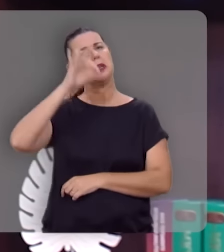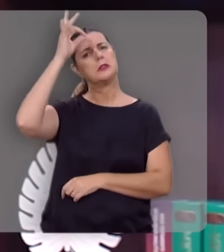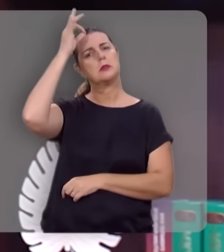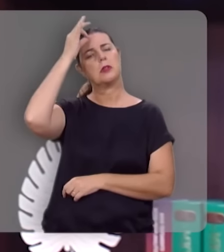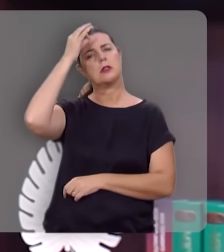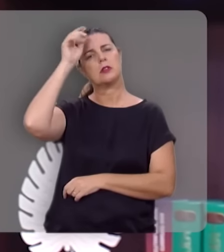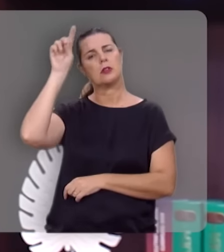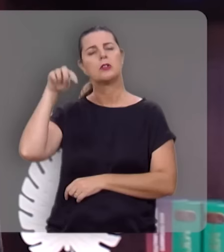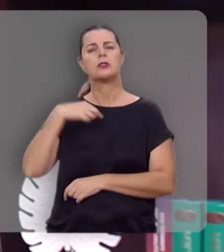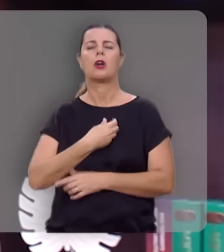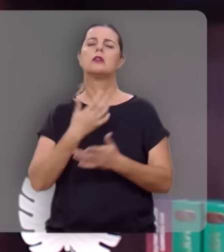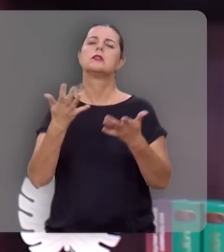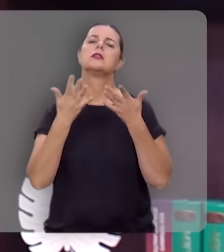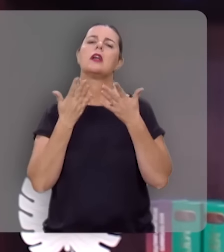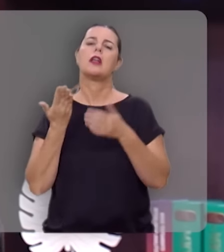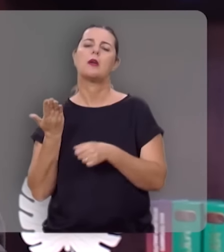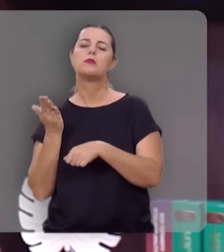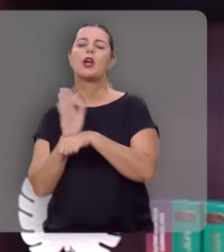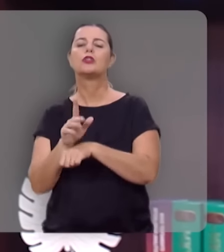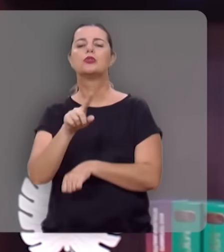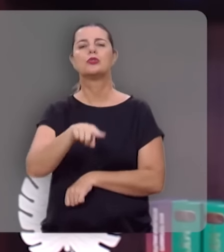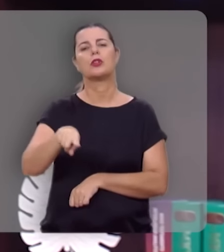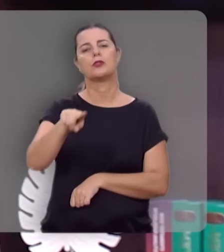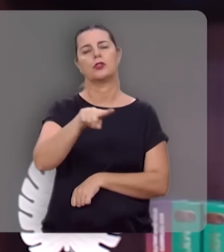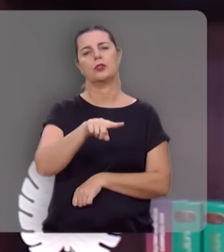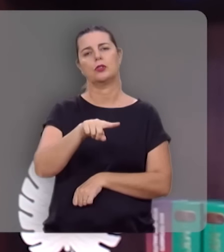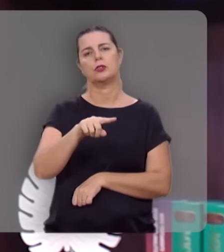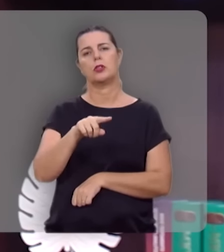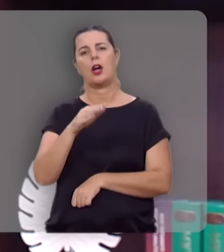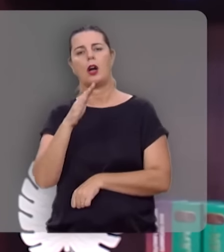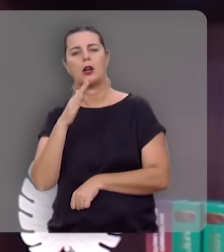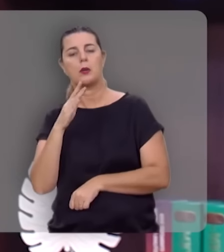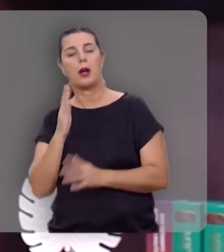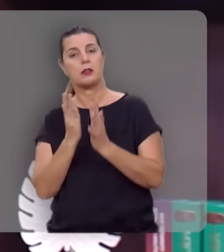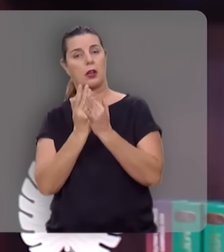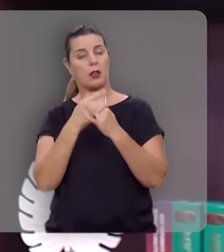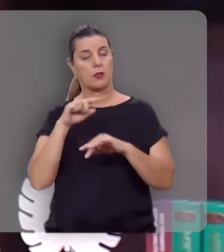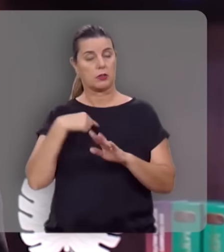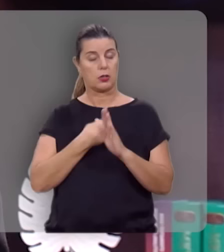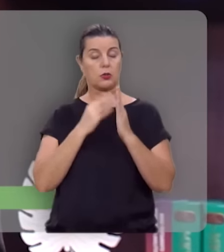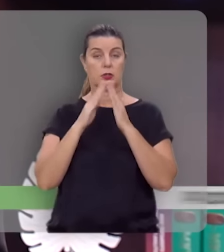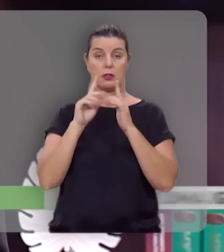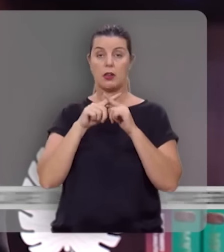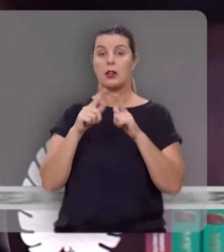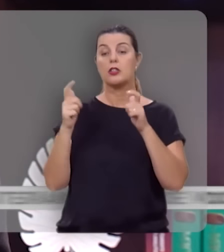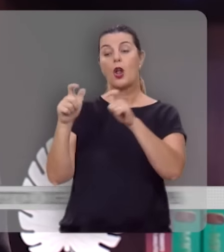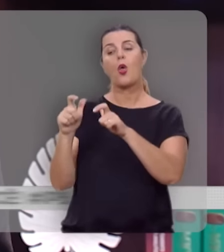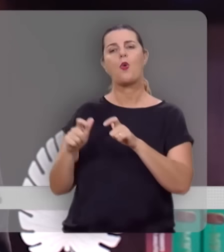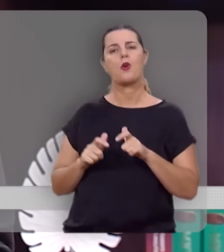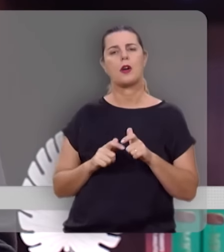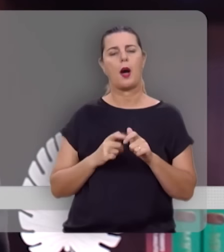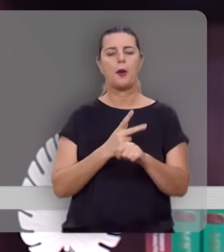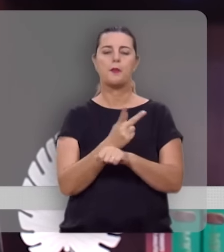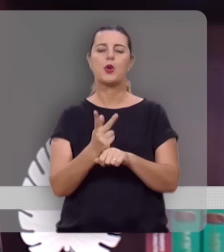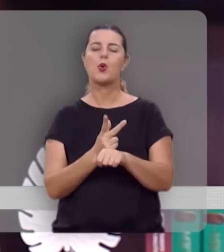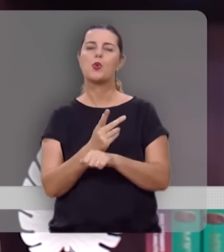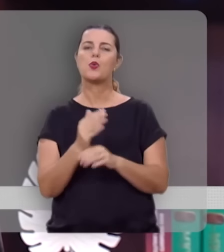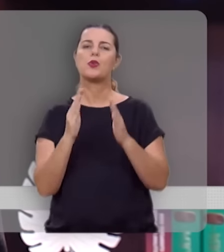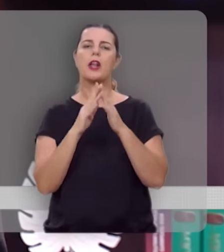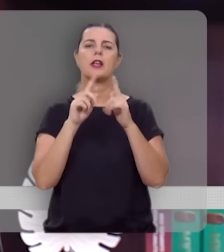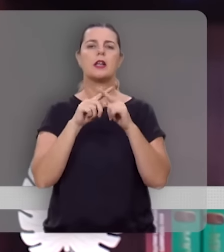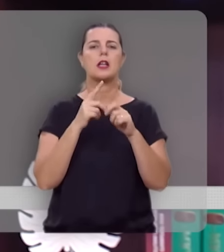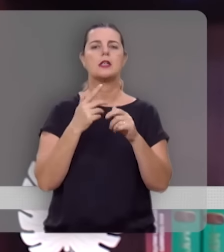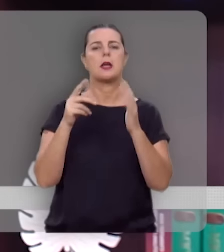emocional e espiritual, nós queremos te auxiliar, nós queremos te ajudar por meio das nossas igrejas locais. Procure uma